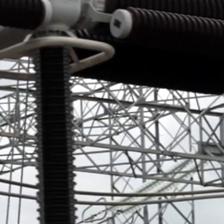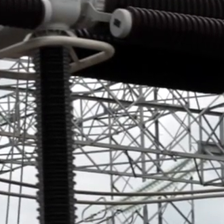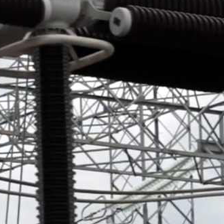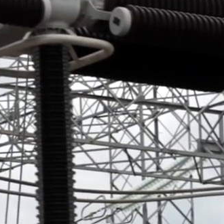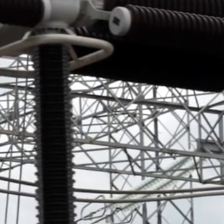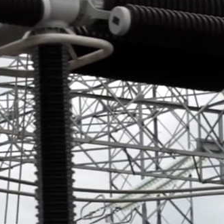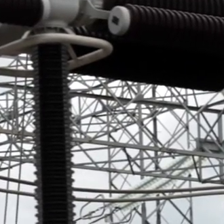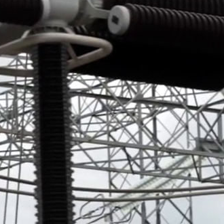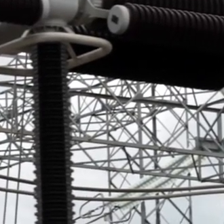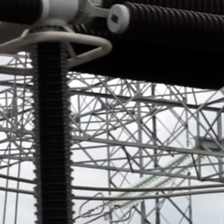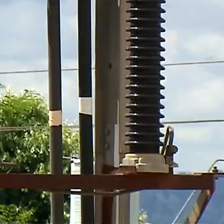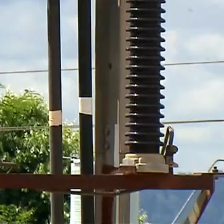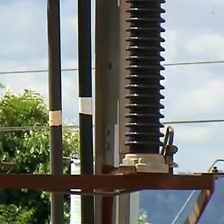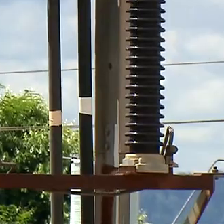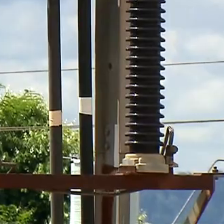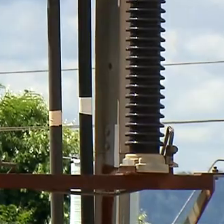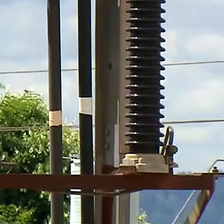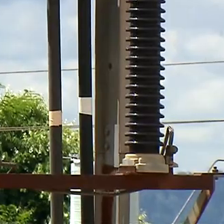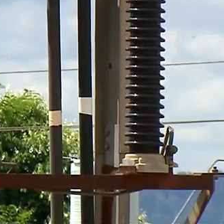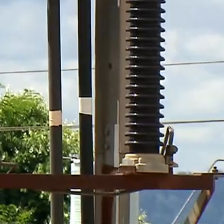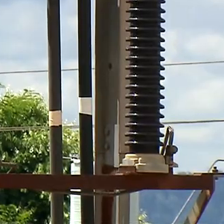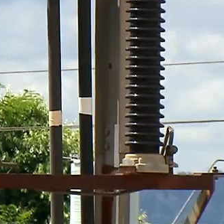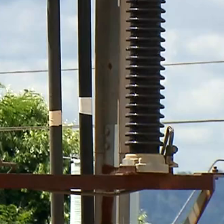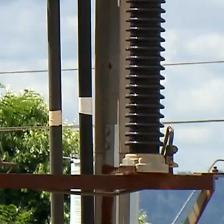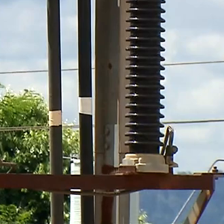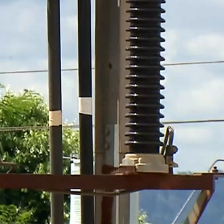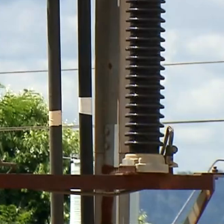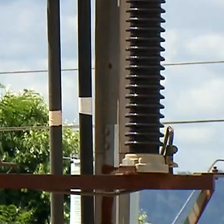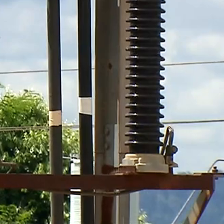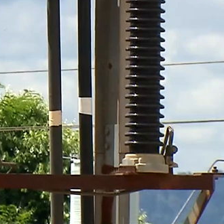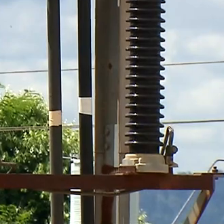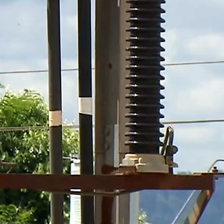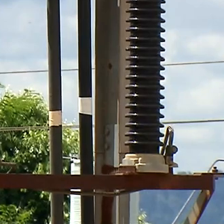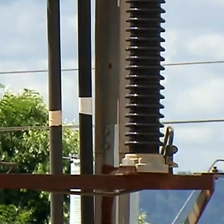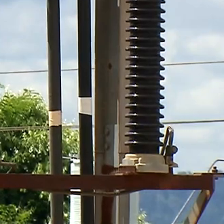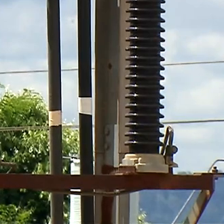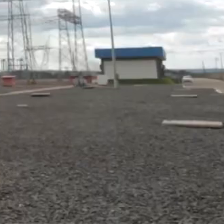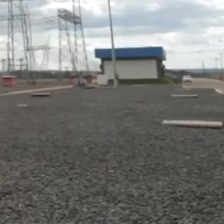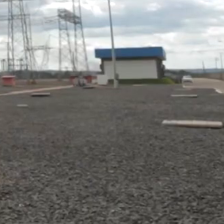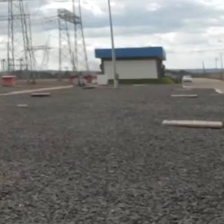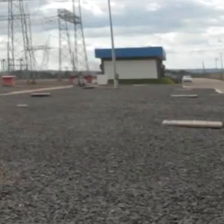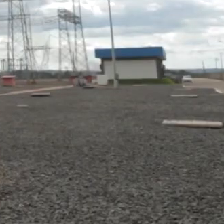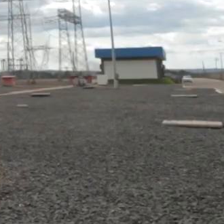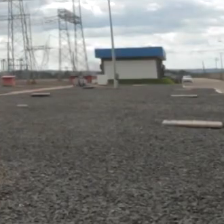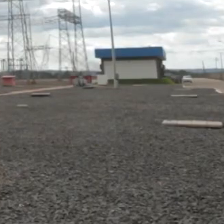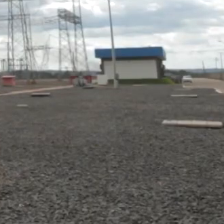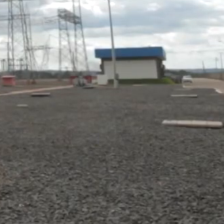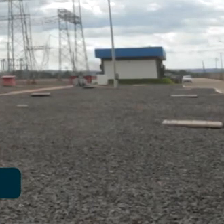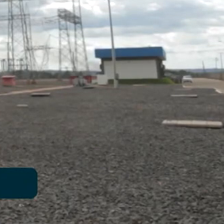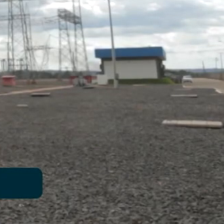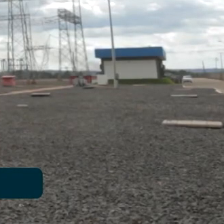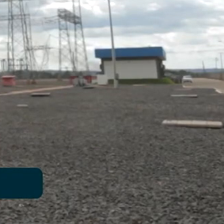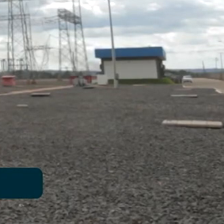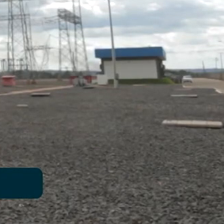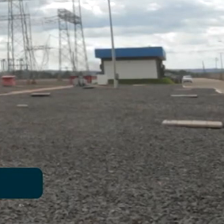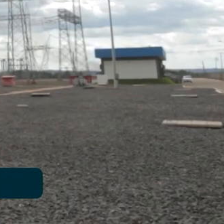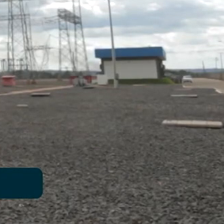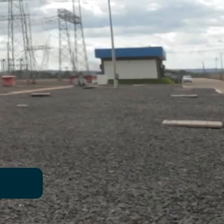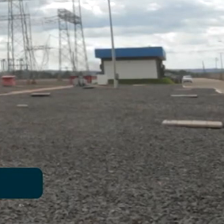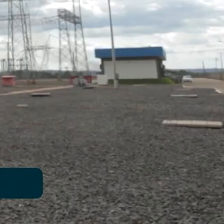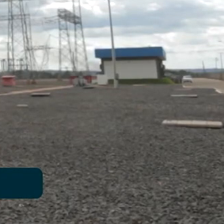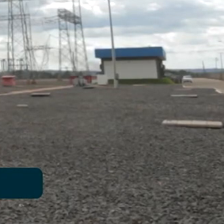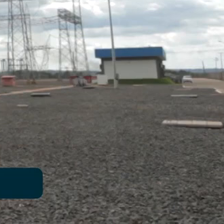compromete o fornecimento brasileiro Silveira defendeu que a matriz energética do país é confiável e que o mercado